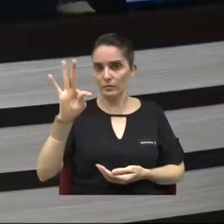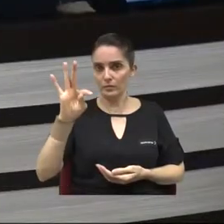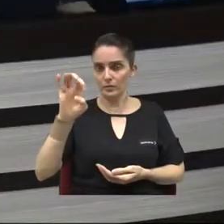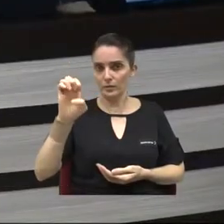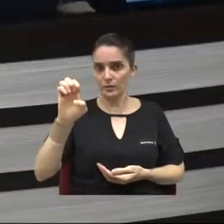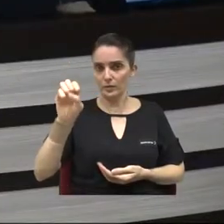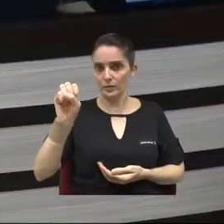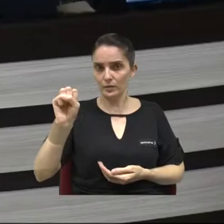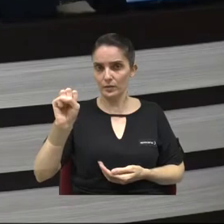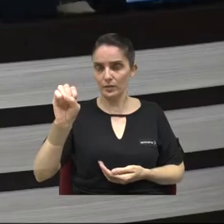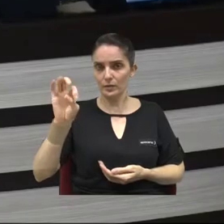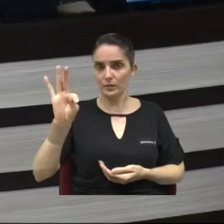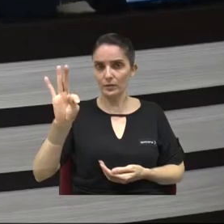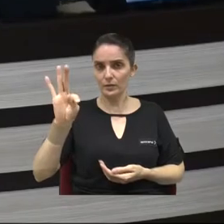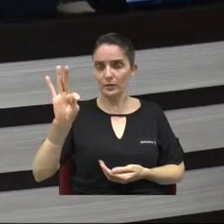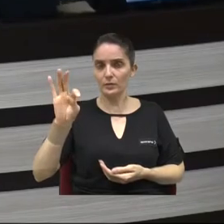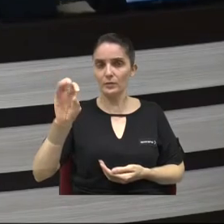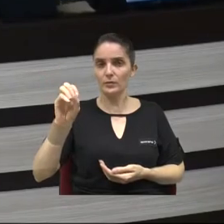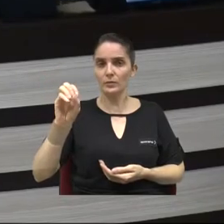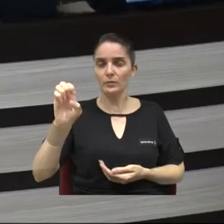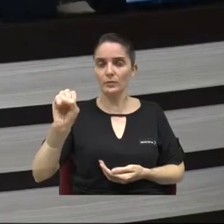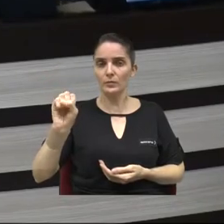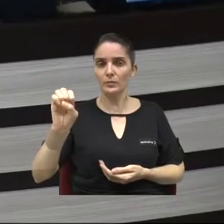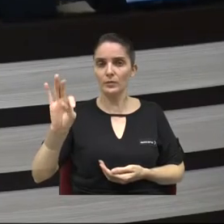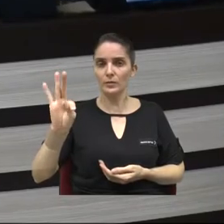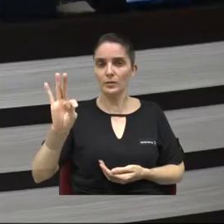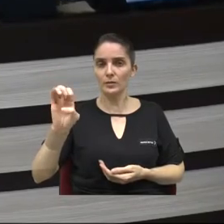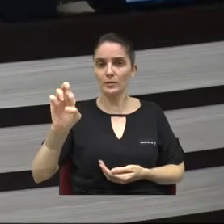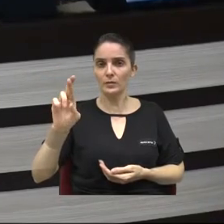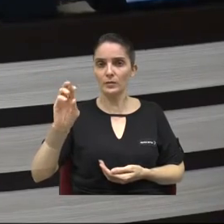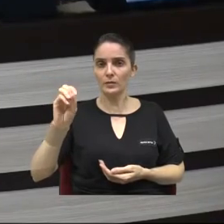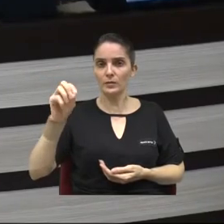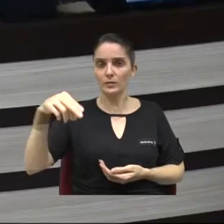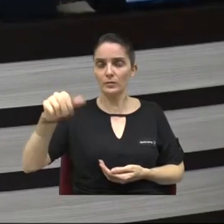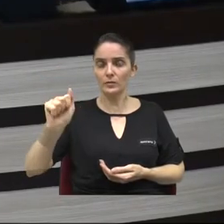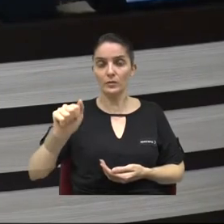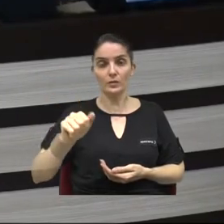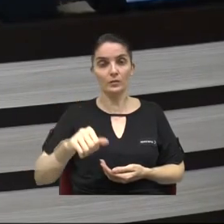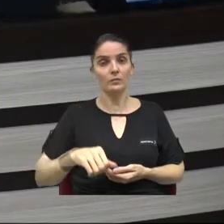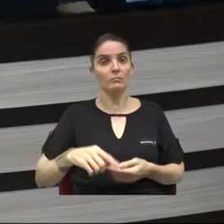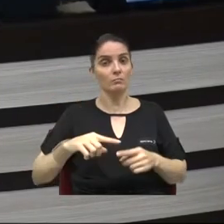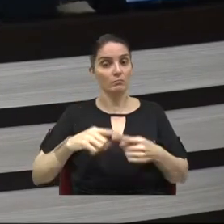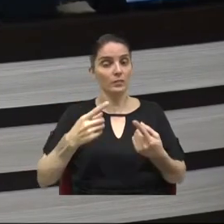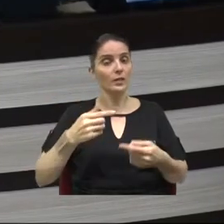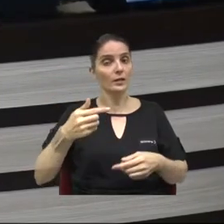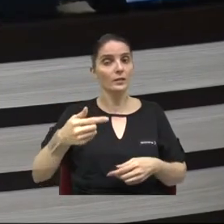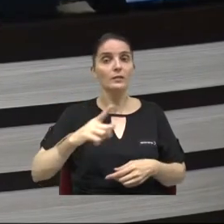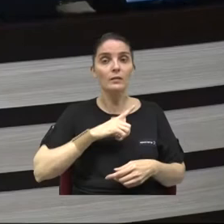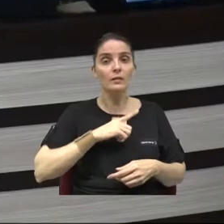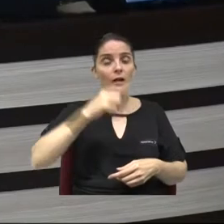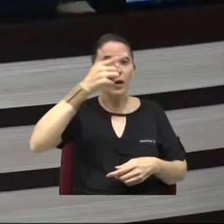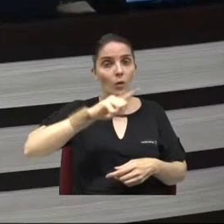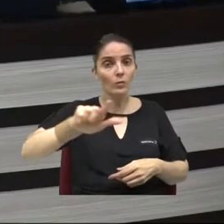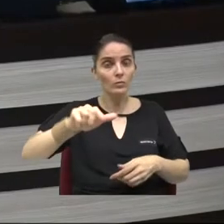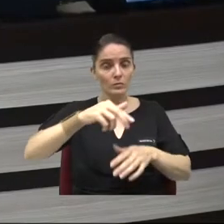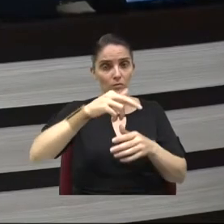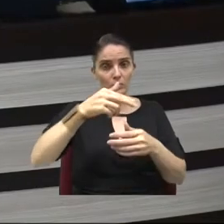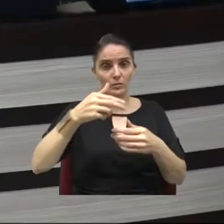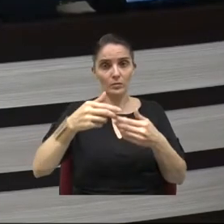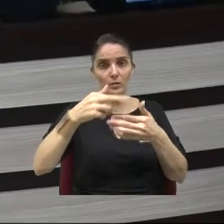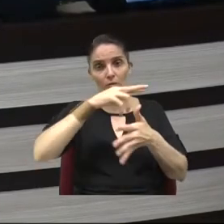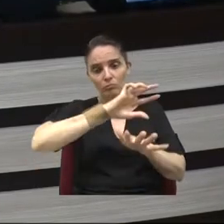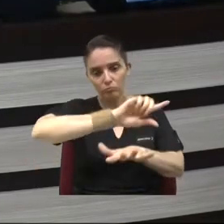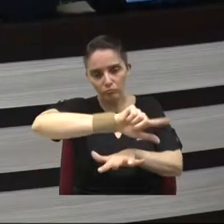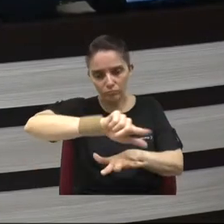vários, existem outras substâncias, inclusive substâncias à base do estrógeno, que são